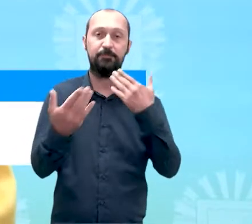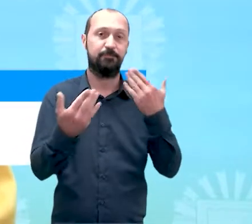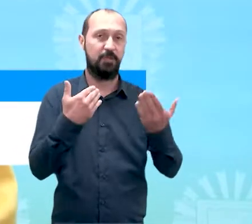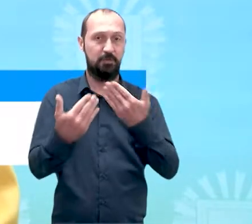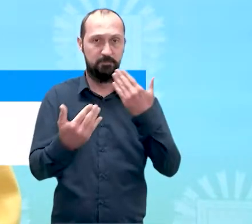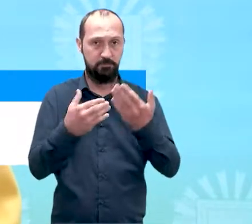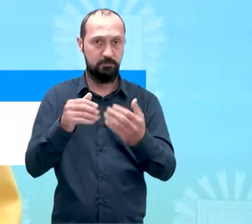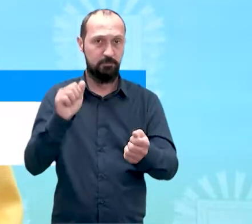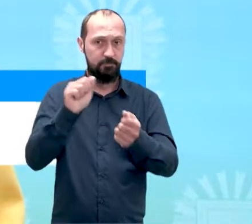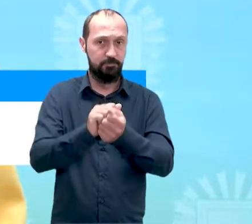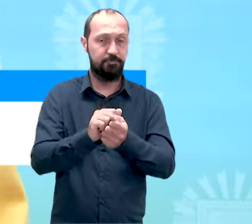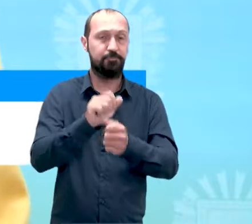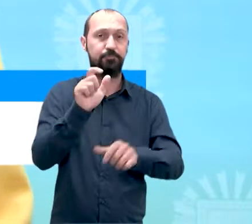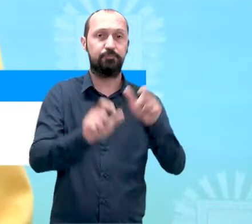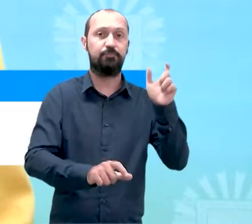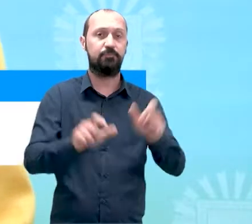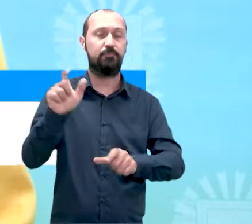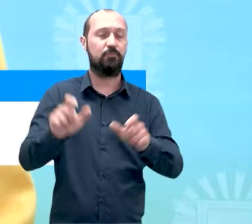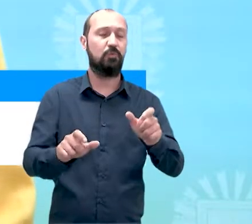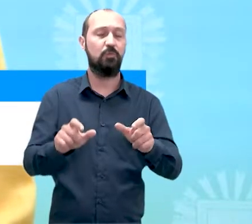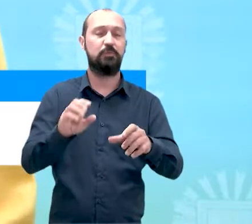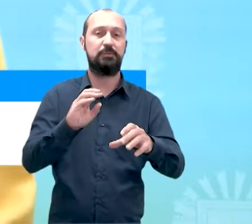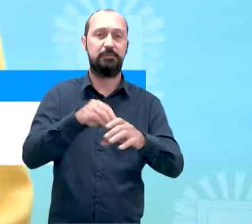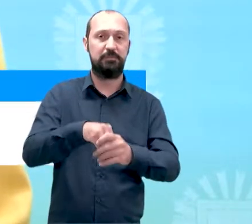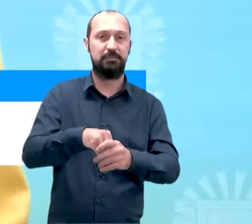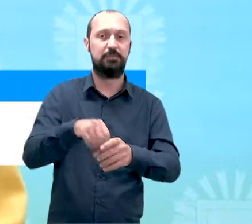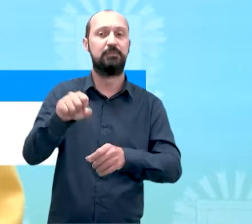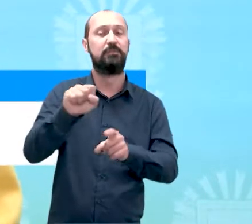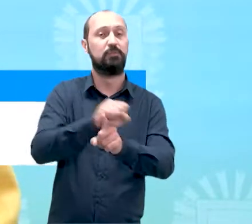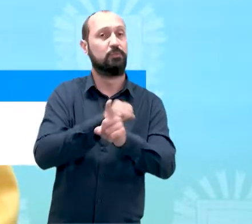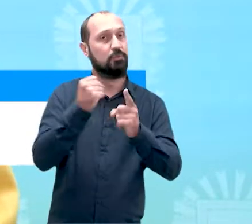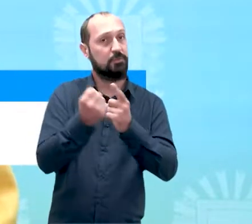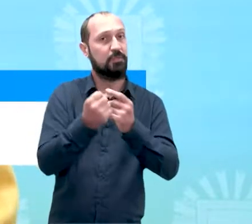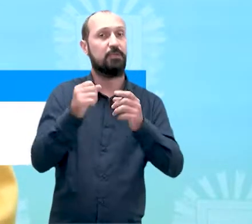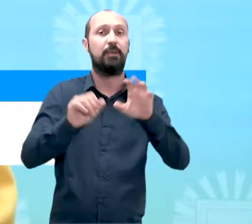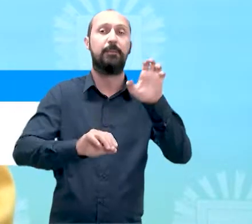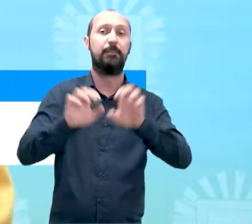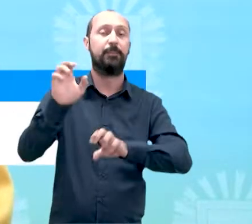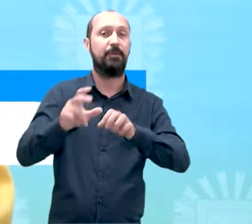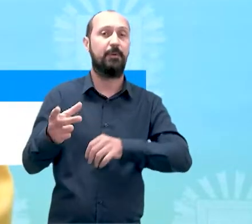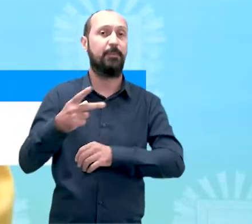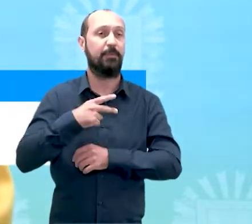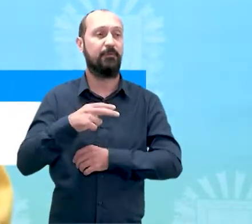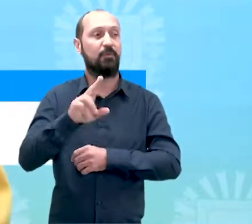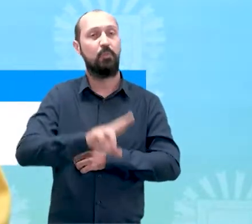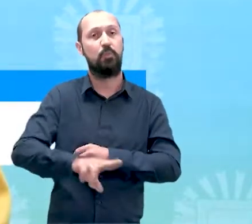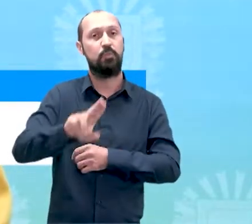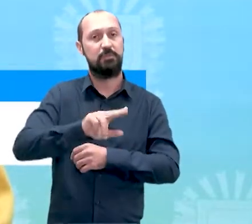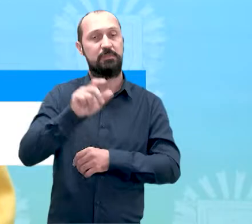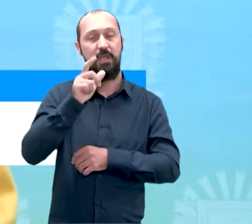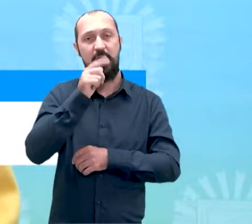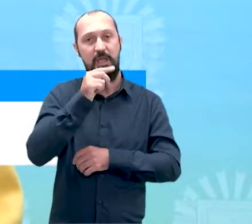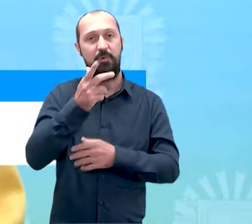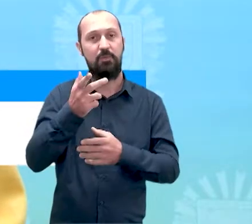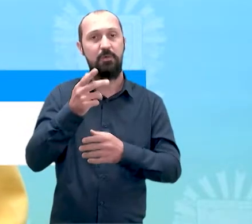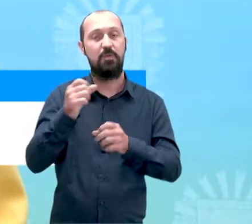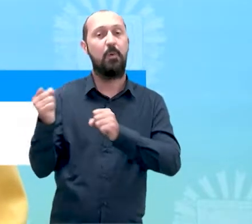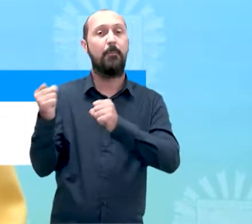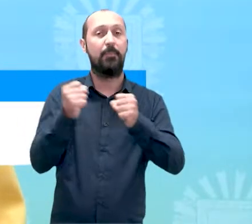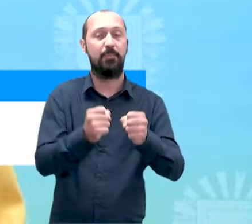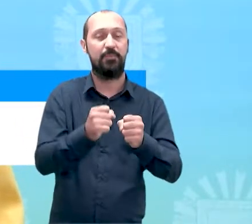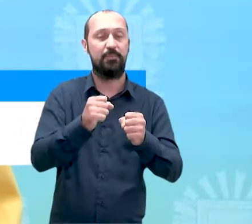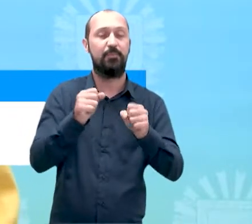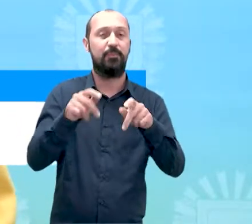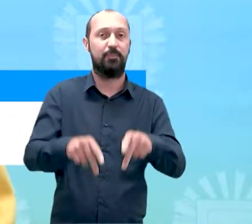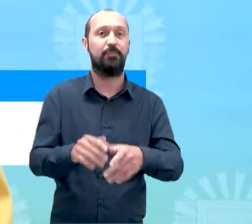mas de também trazer as discussões a todos os 3 segmentos: a sociedade, as empresas privadas que